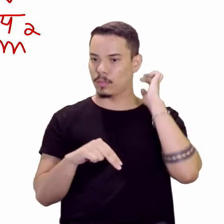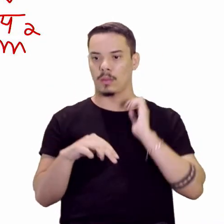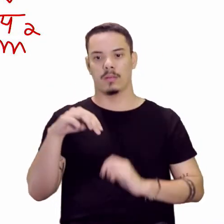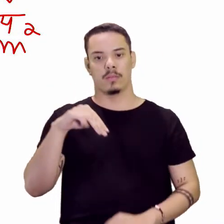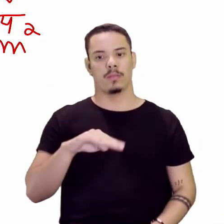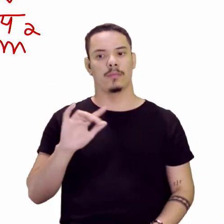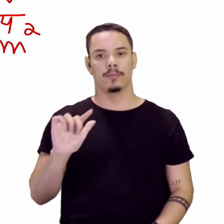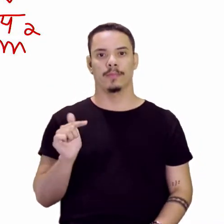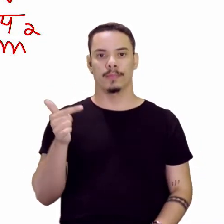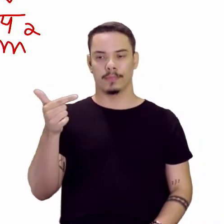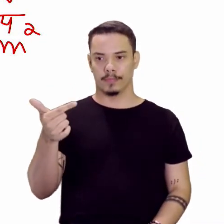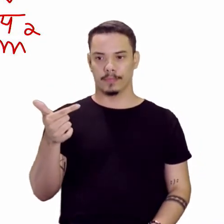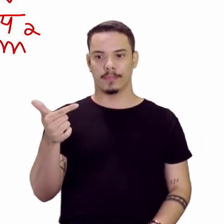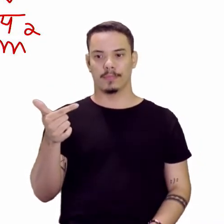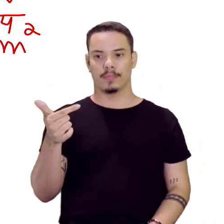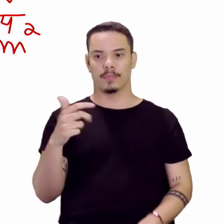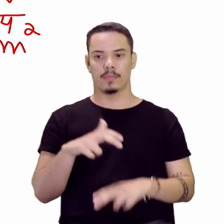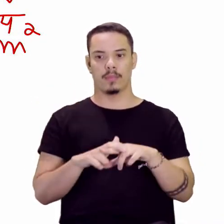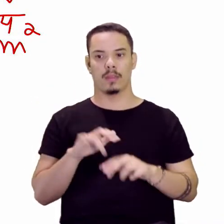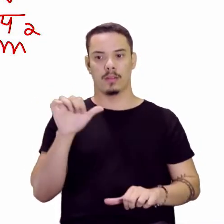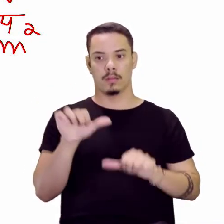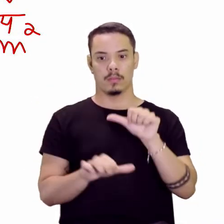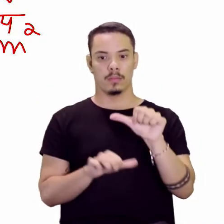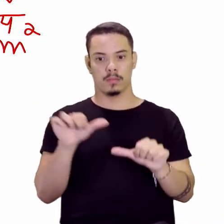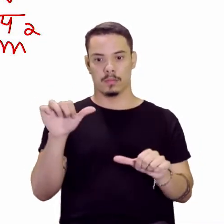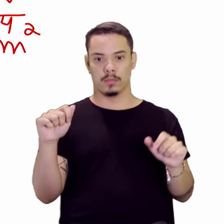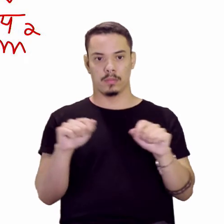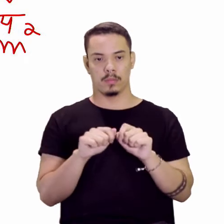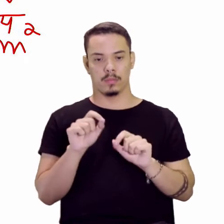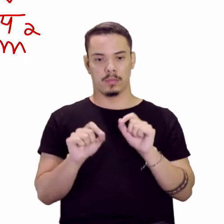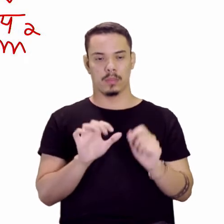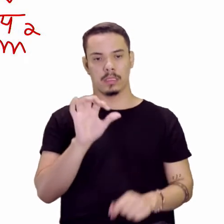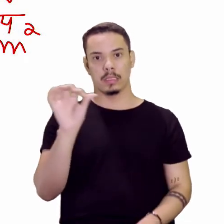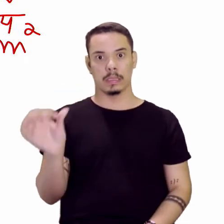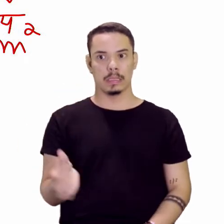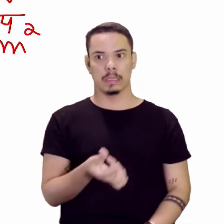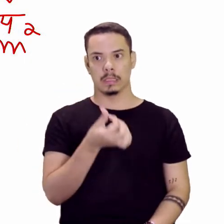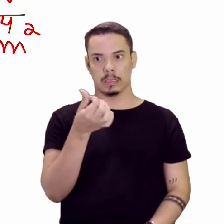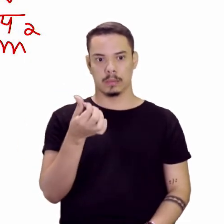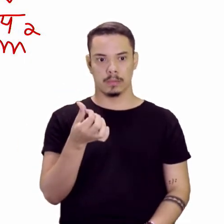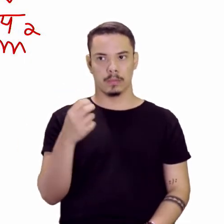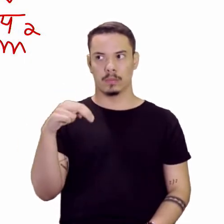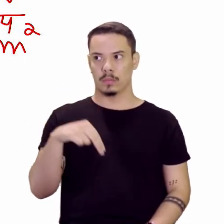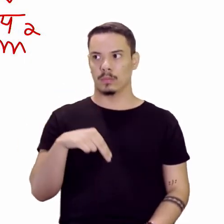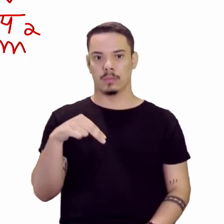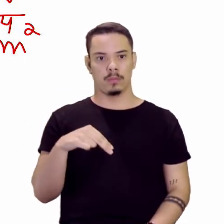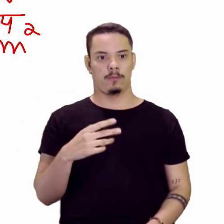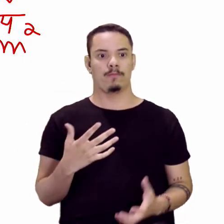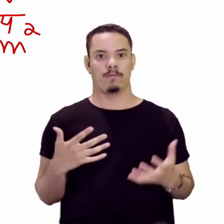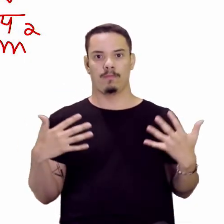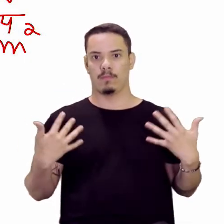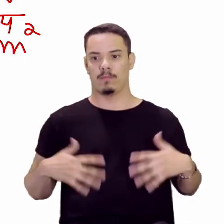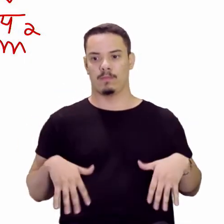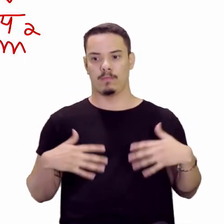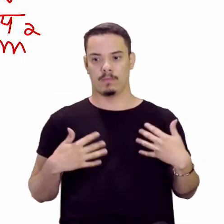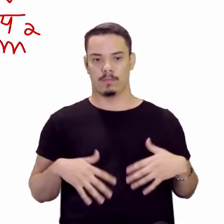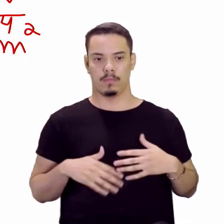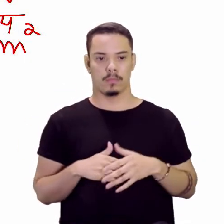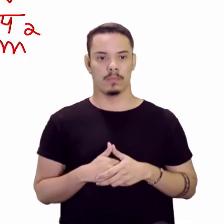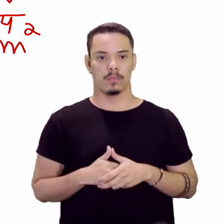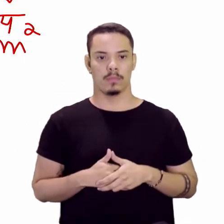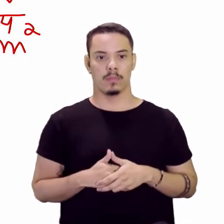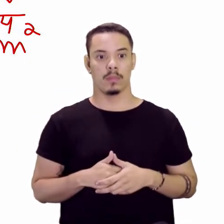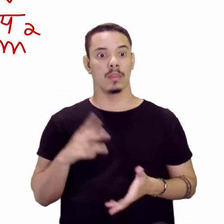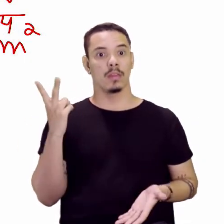quadrado. Certo? Então, para transformar, pessoal, 60 simples. mil newtons por metro quadrado. Isso, olha só. É só